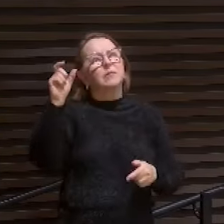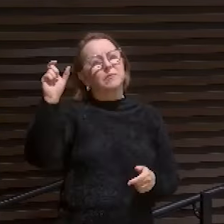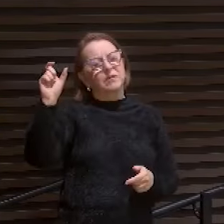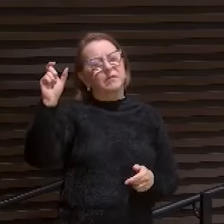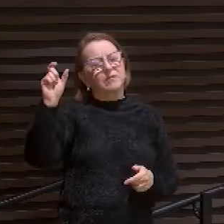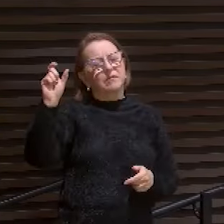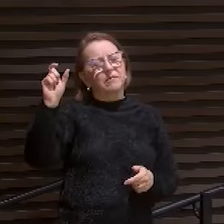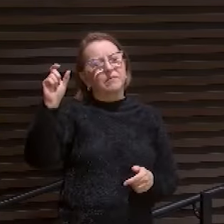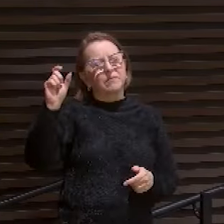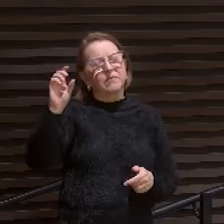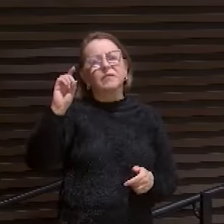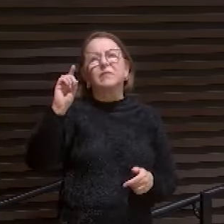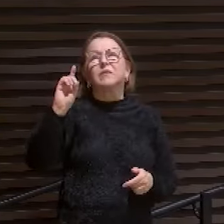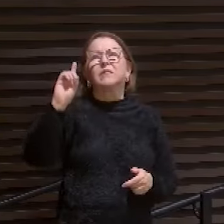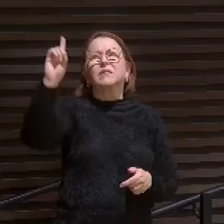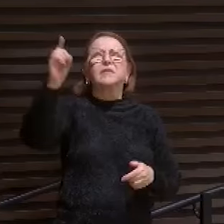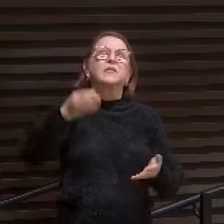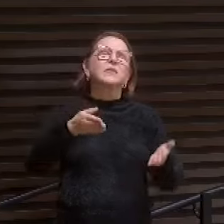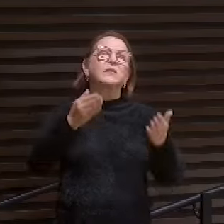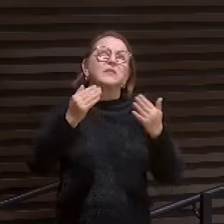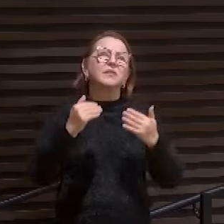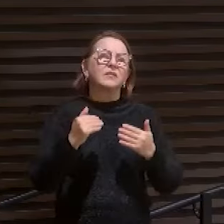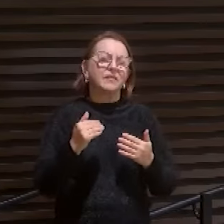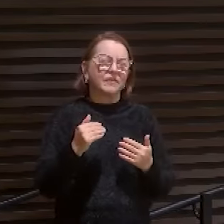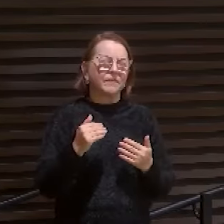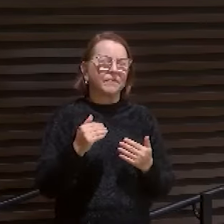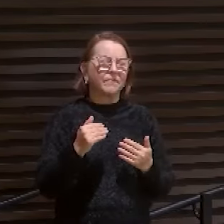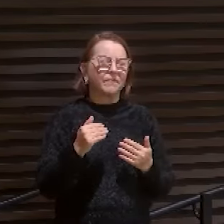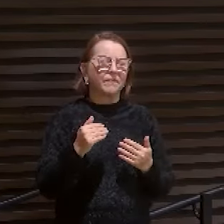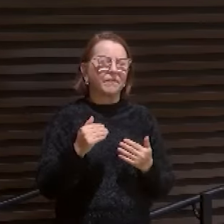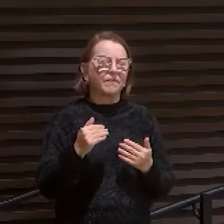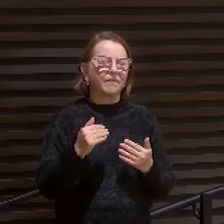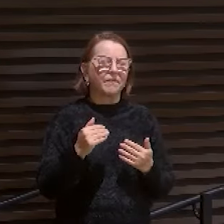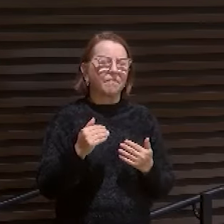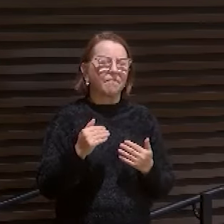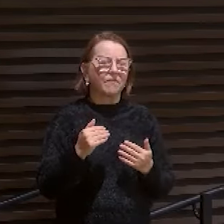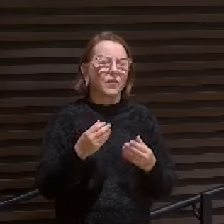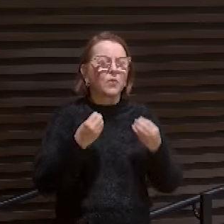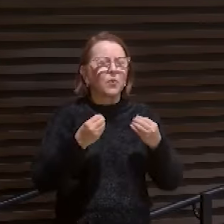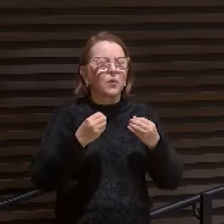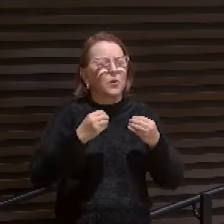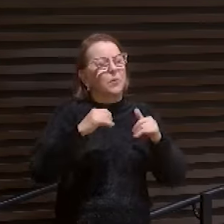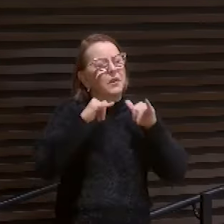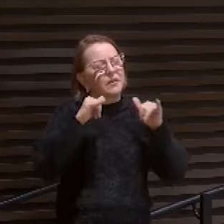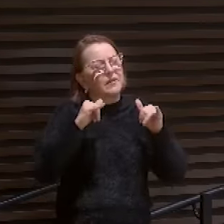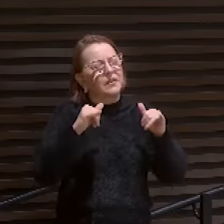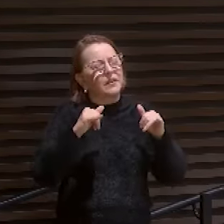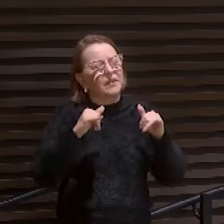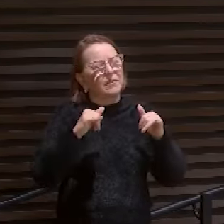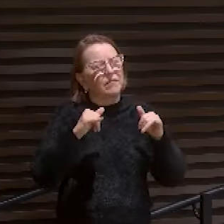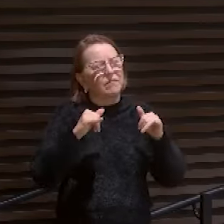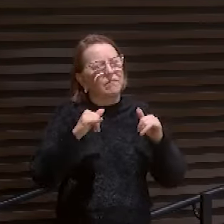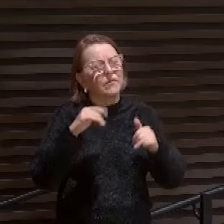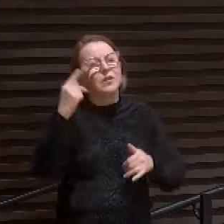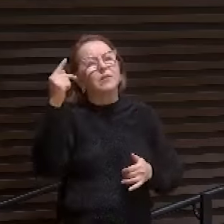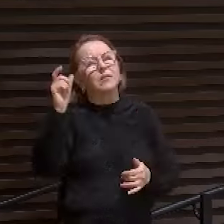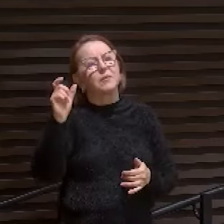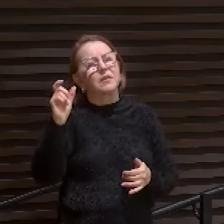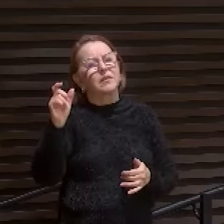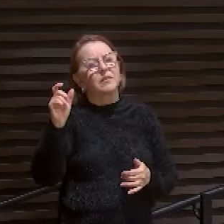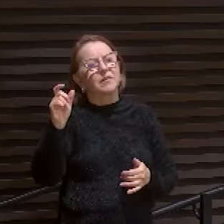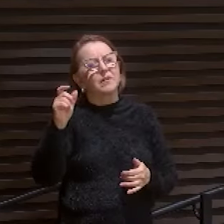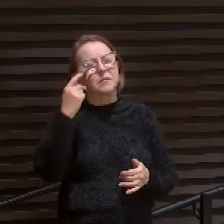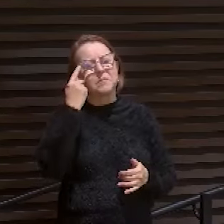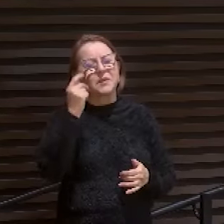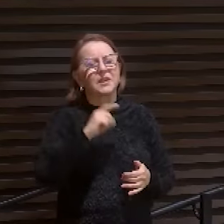E Tu nos dês a condição de falá-la como Tua palavra, para que